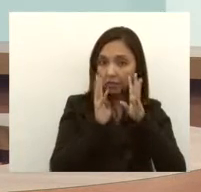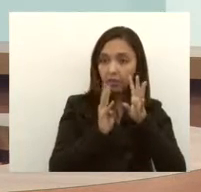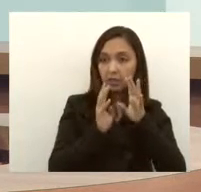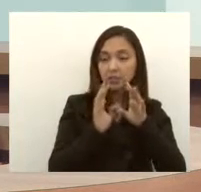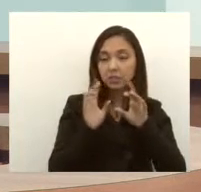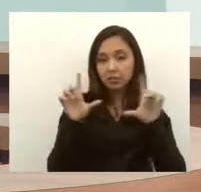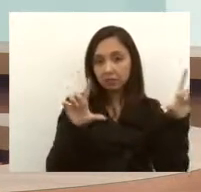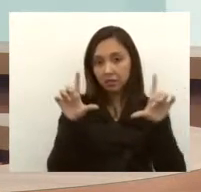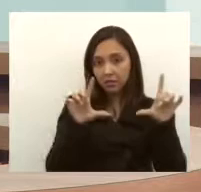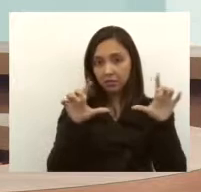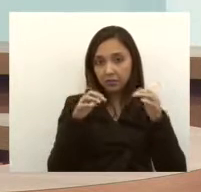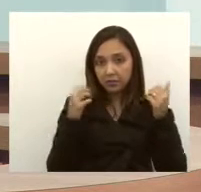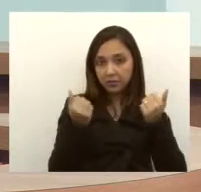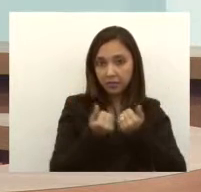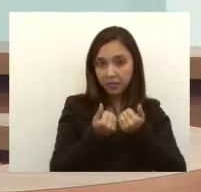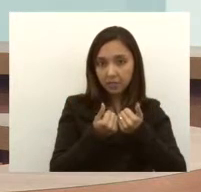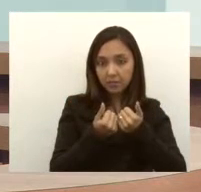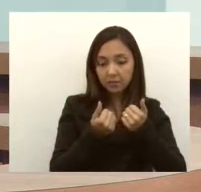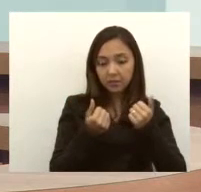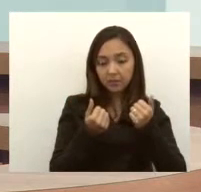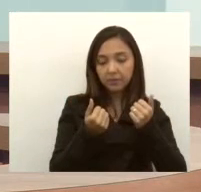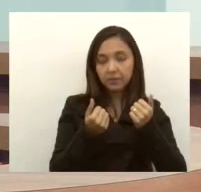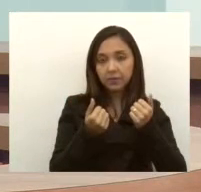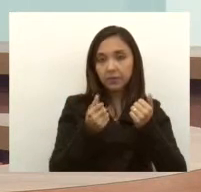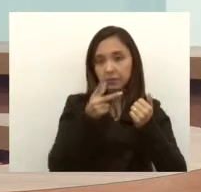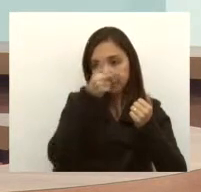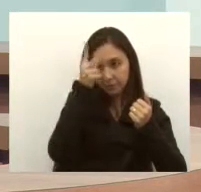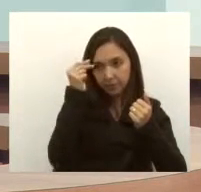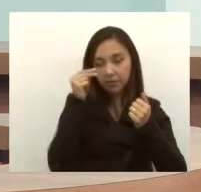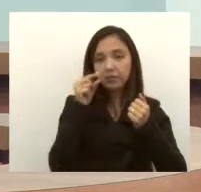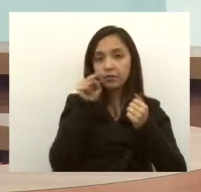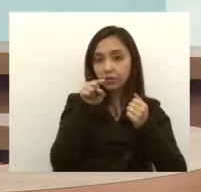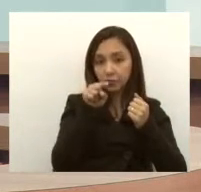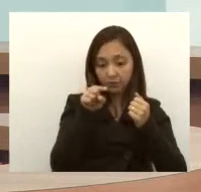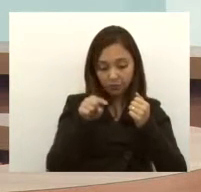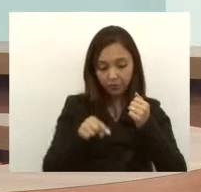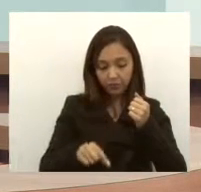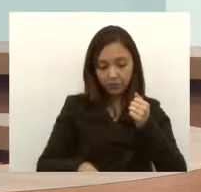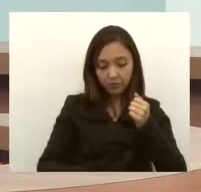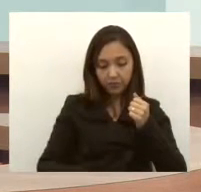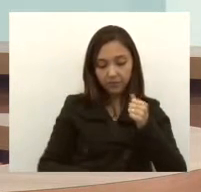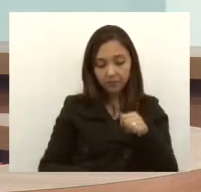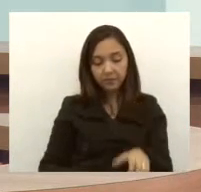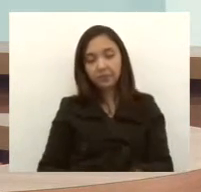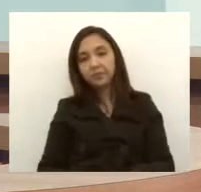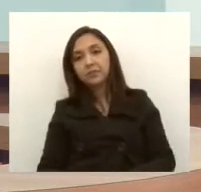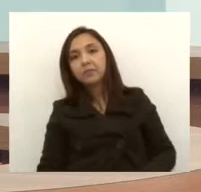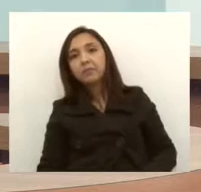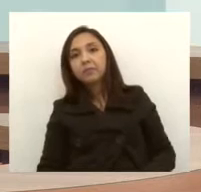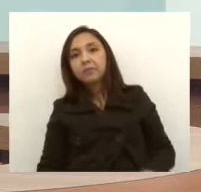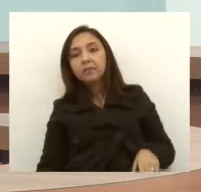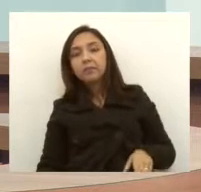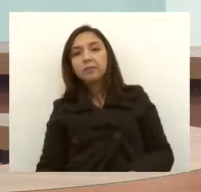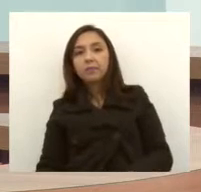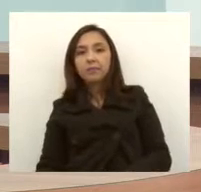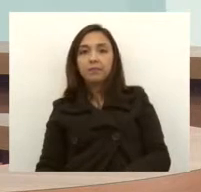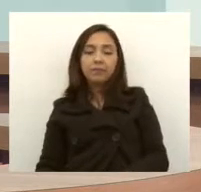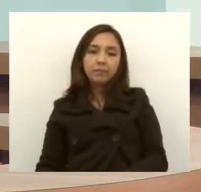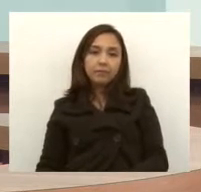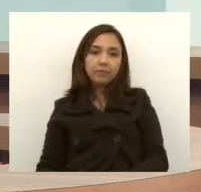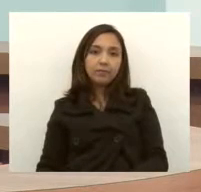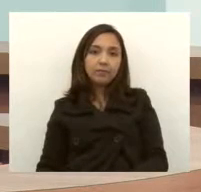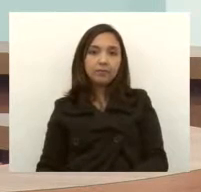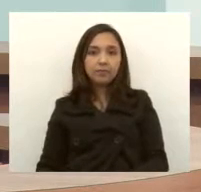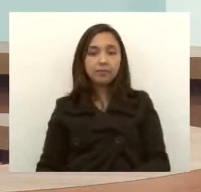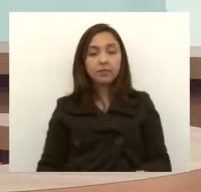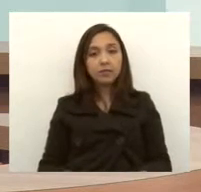sessão da Câmara. Prefeito, do senhor prefeito, o Hélio Arantes... Cada vez está queimando mais o senhor, o Hélio Arantes está do seu lado,